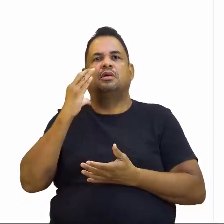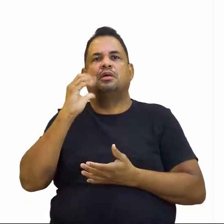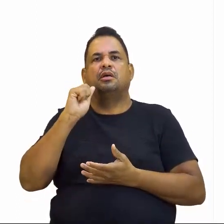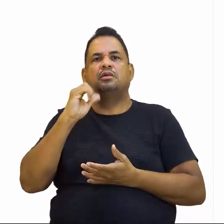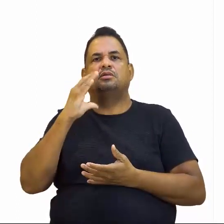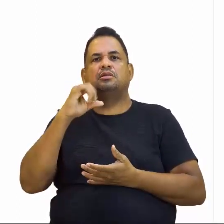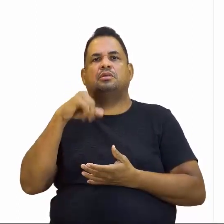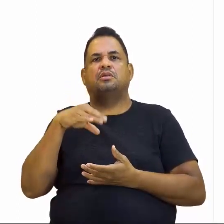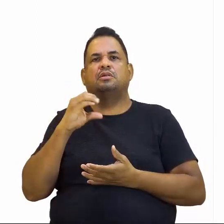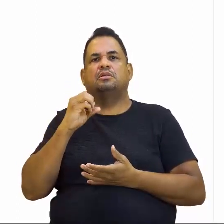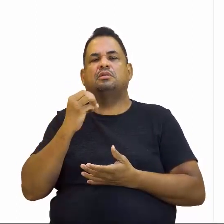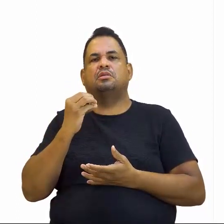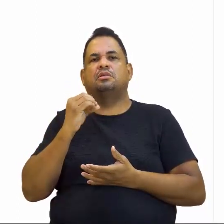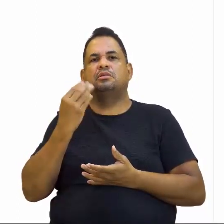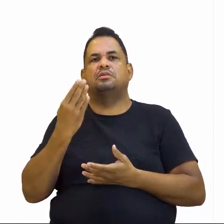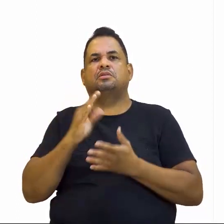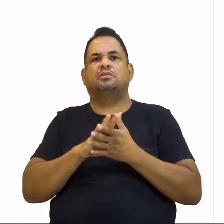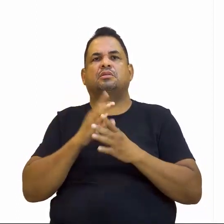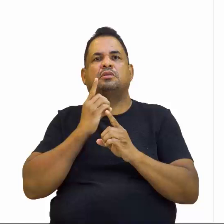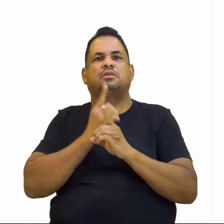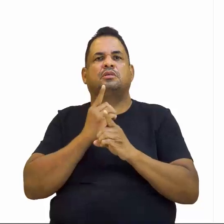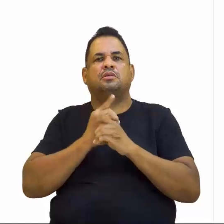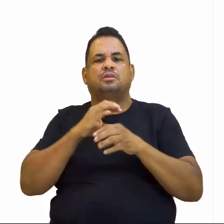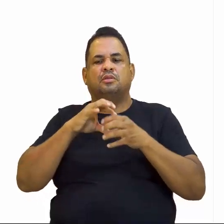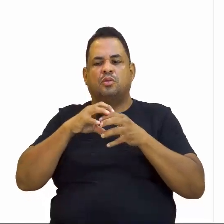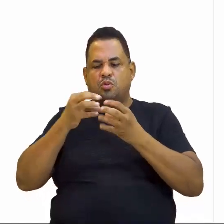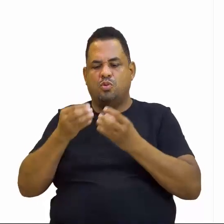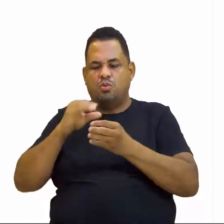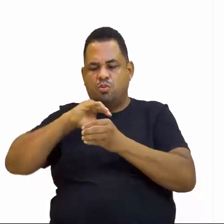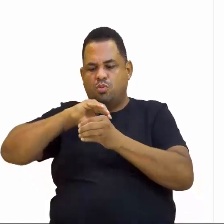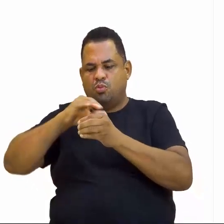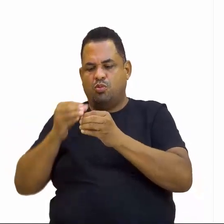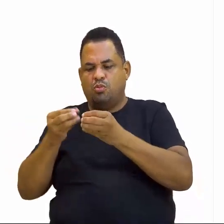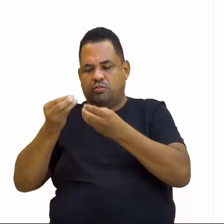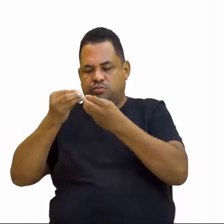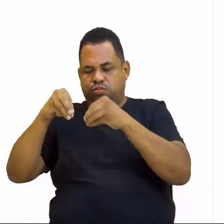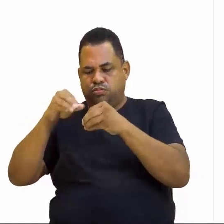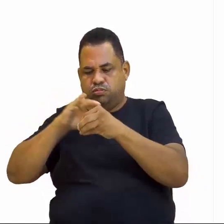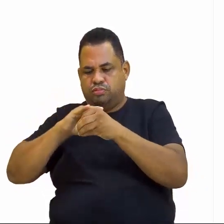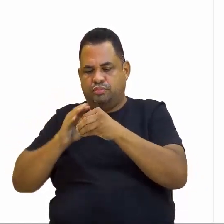cálcio, que é encontrado na casca do ovo. Ele